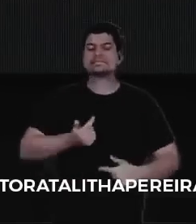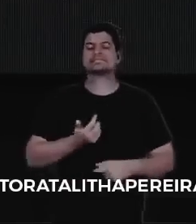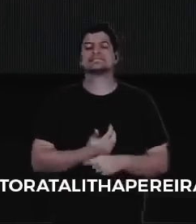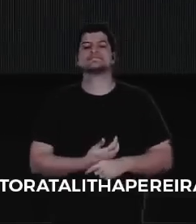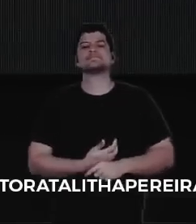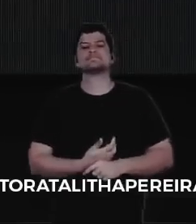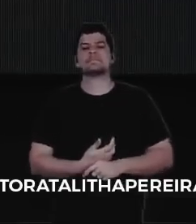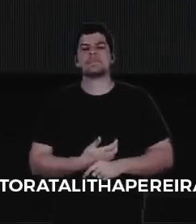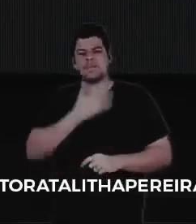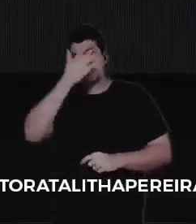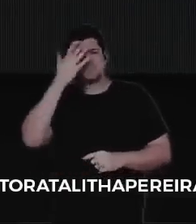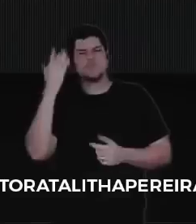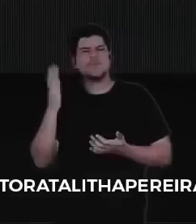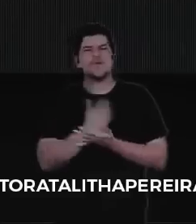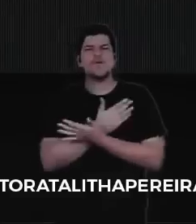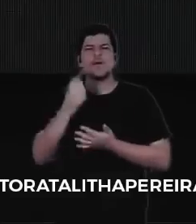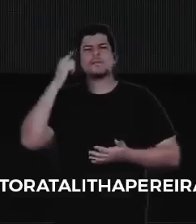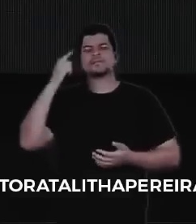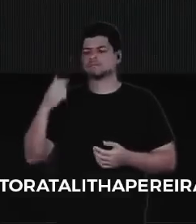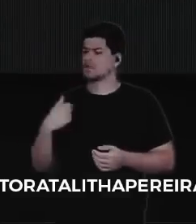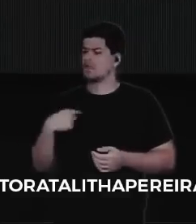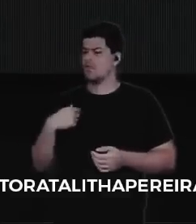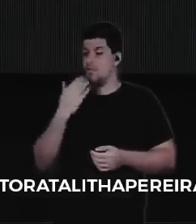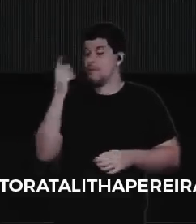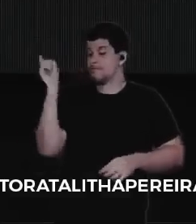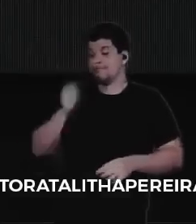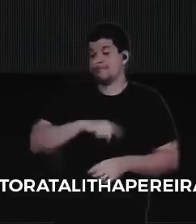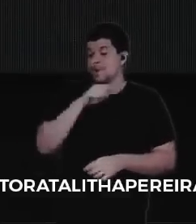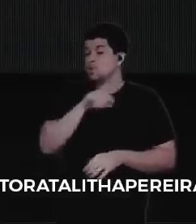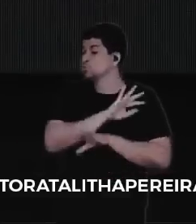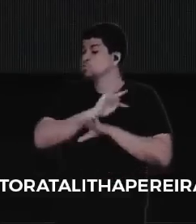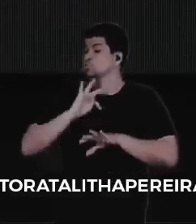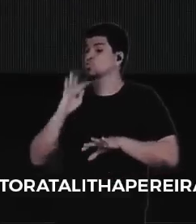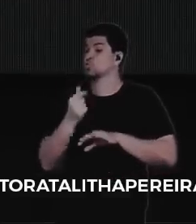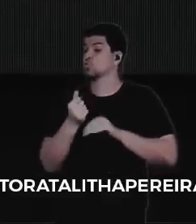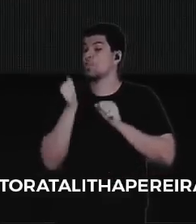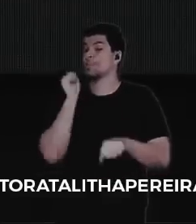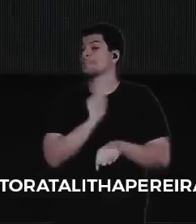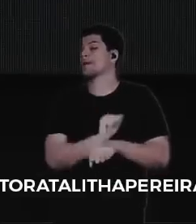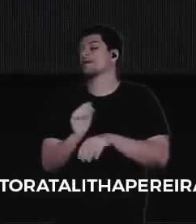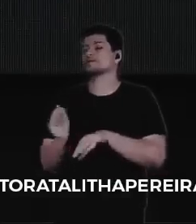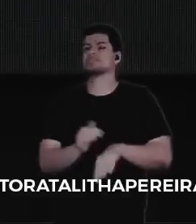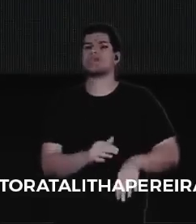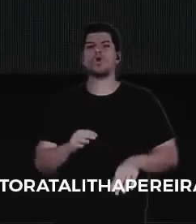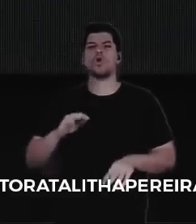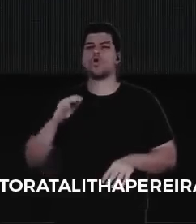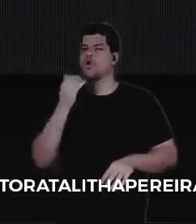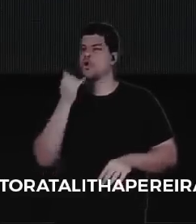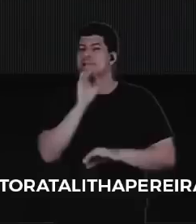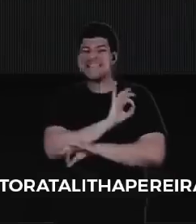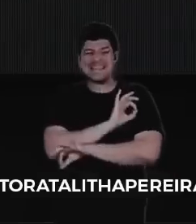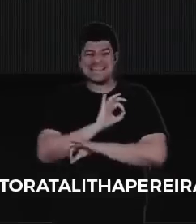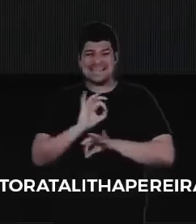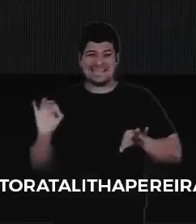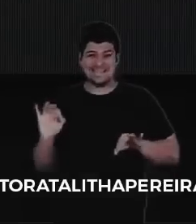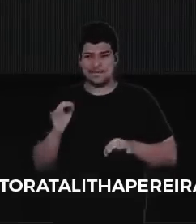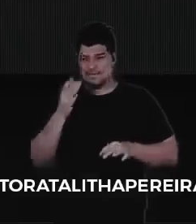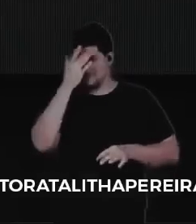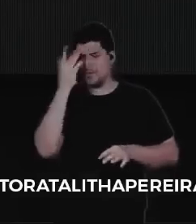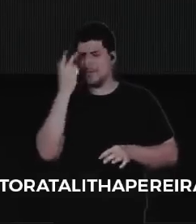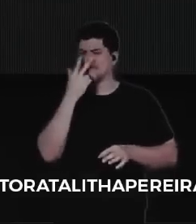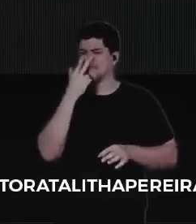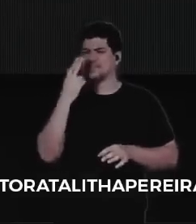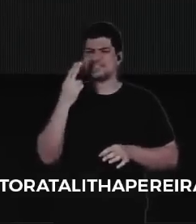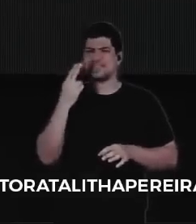Aí tem gente que faz o quê? Vou cortar tudo. Vou cortar tudo. Aí corta tudo, rapaz. A pessoa quase que morre,